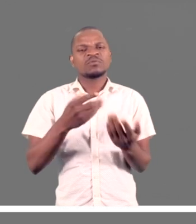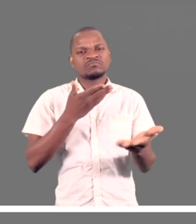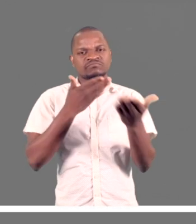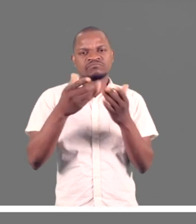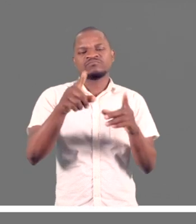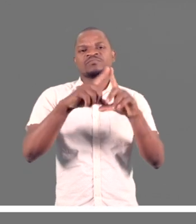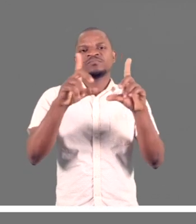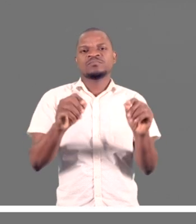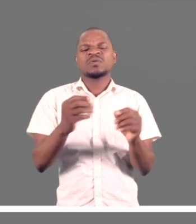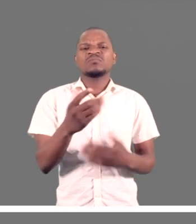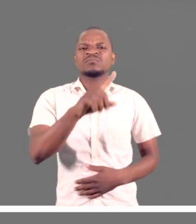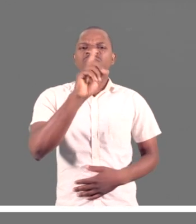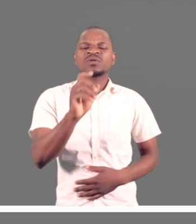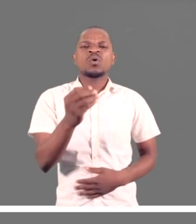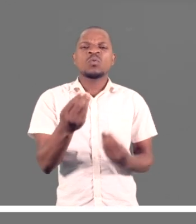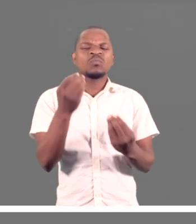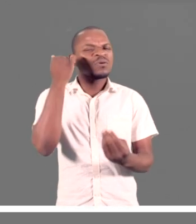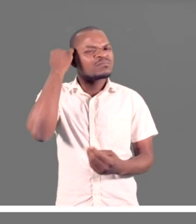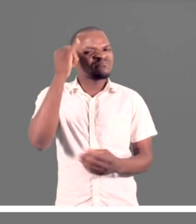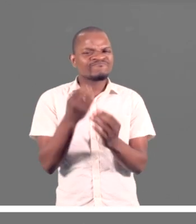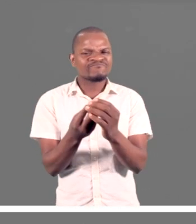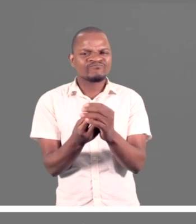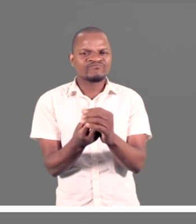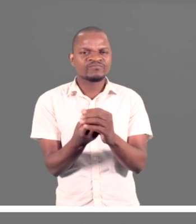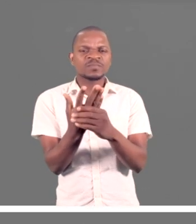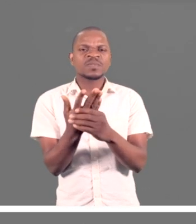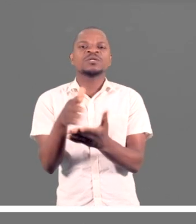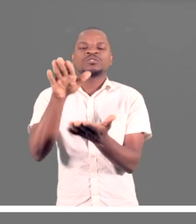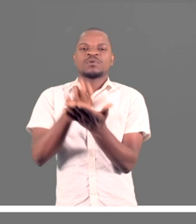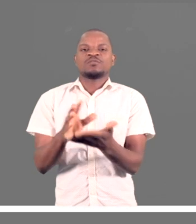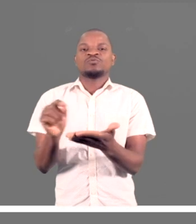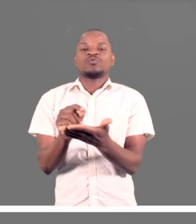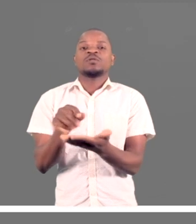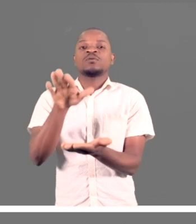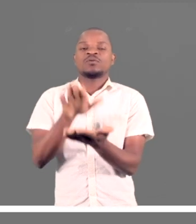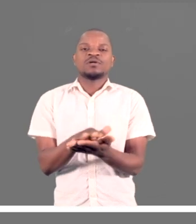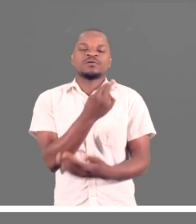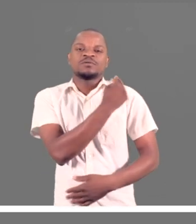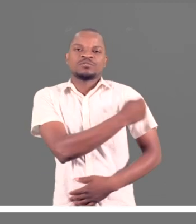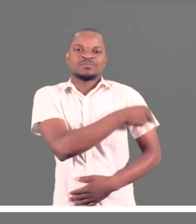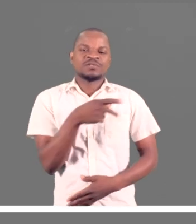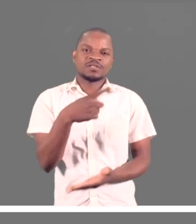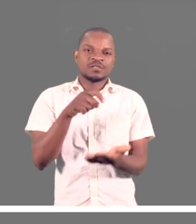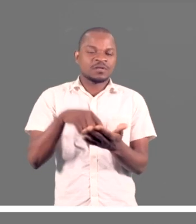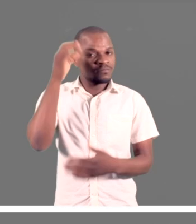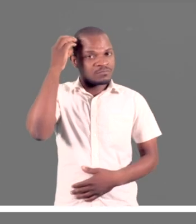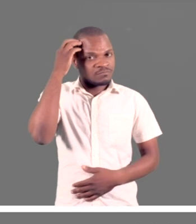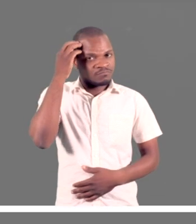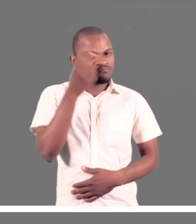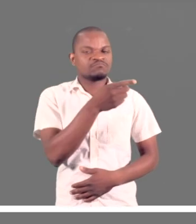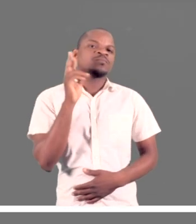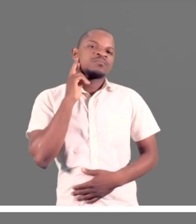Irmã, como é que surge esta iniciativa de criar um espaço deste no Hospital Central para ajudar as crianças que estão internadas aqui?